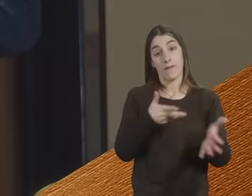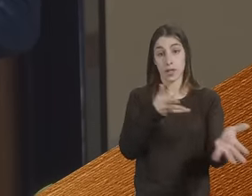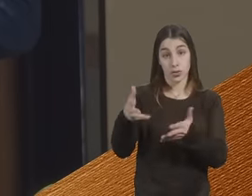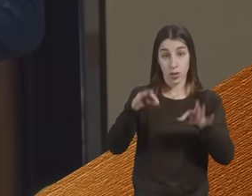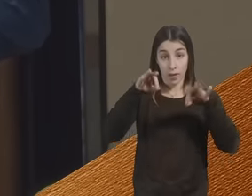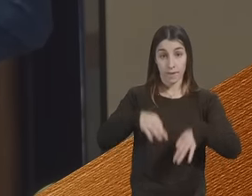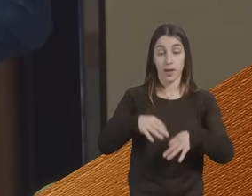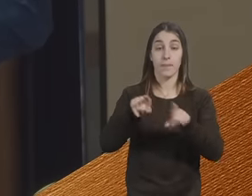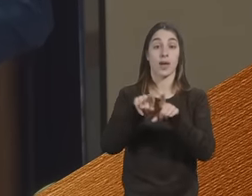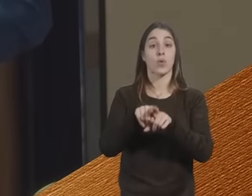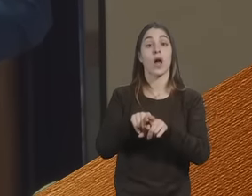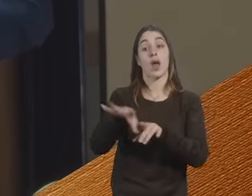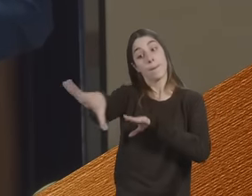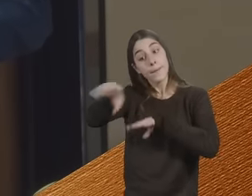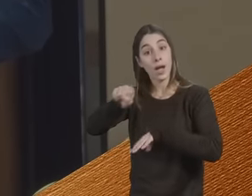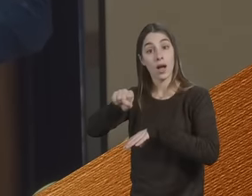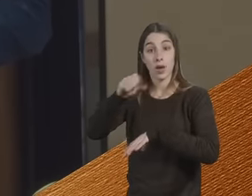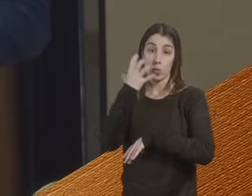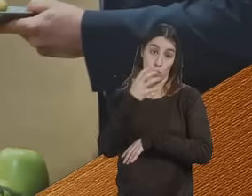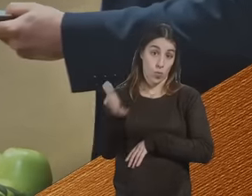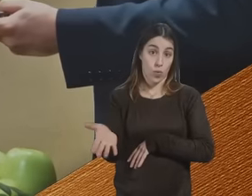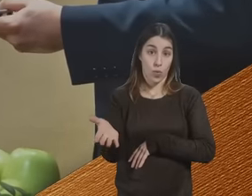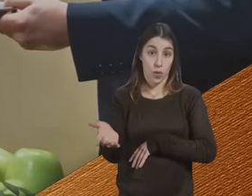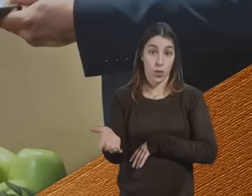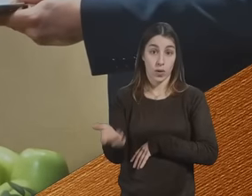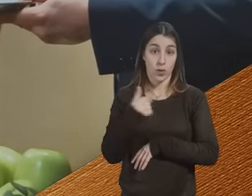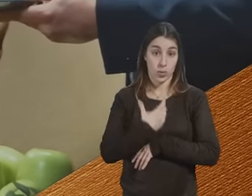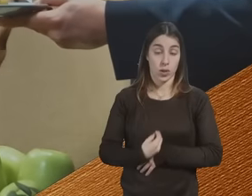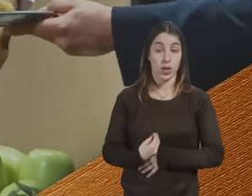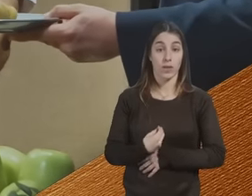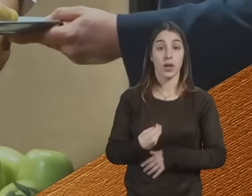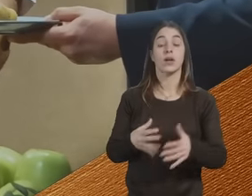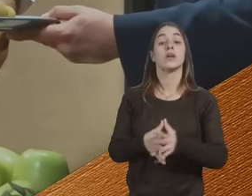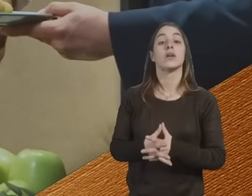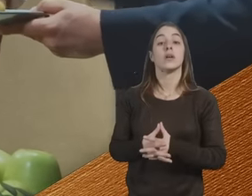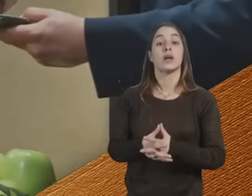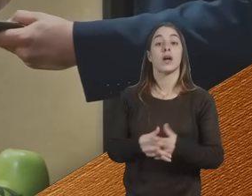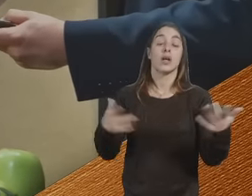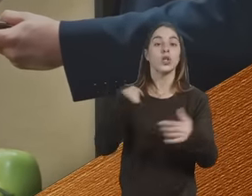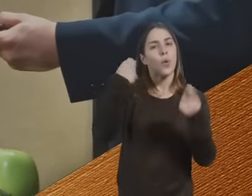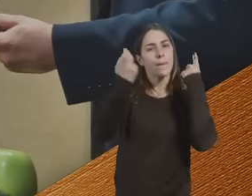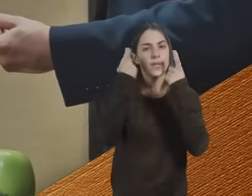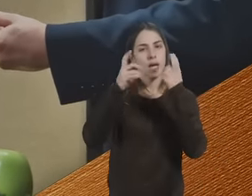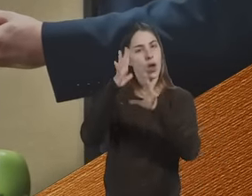final para correr atrás do bicho. Só tu duas assadas. Okay. Não, mas ai, fica bom com um molho. Olha. Ok, pensei que era um